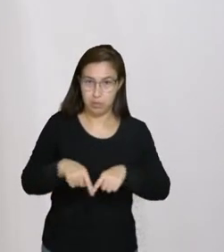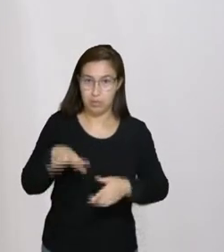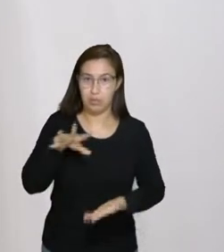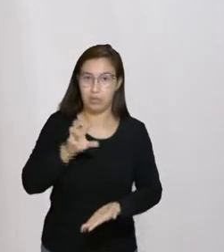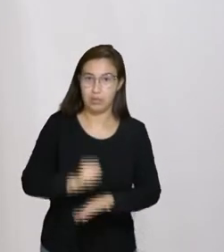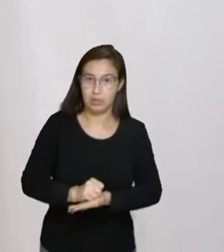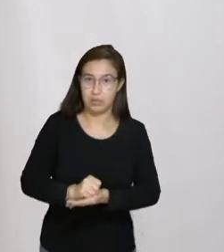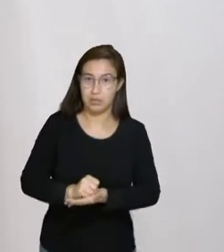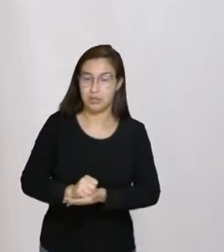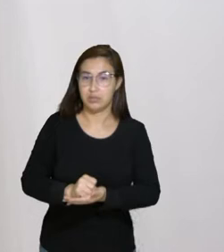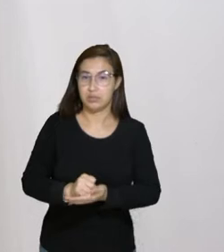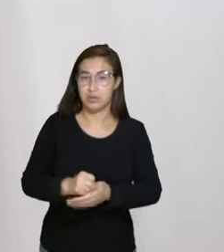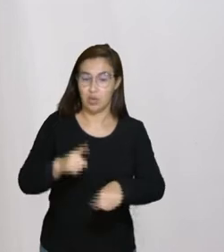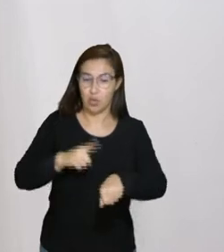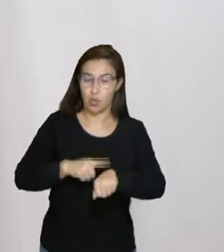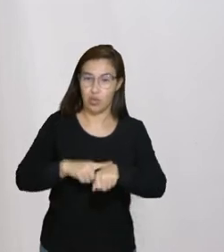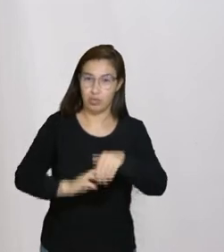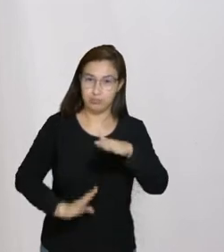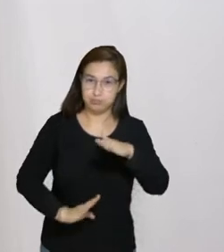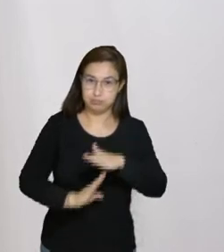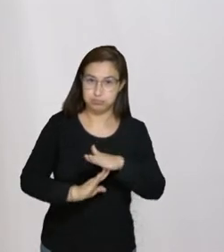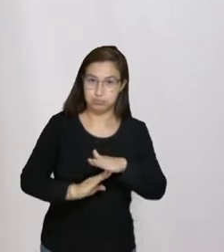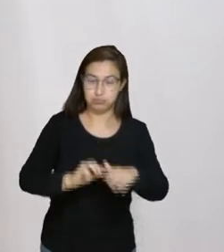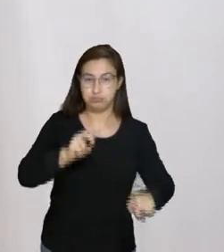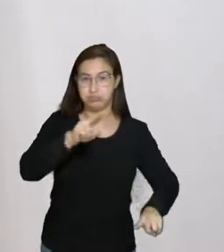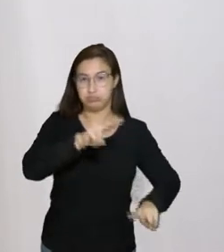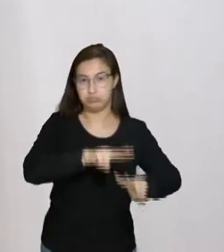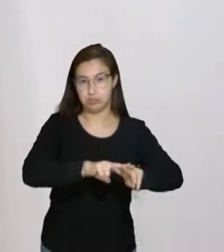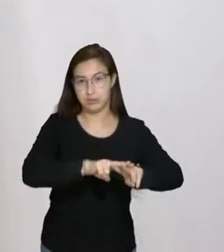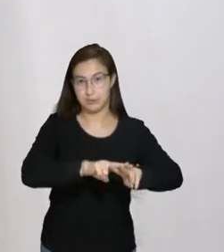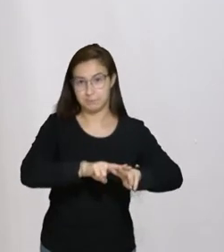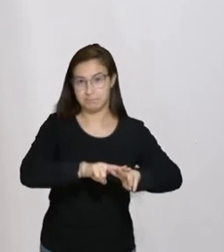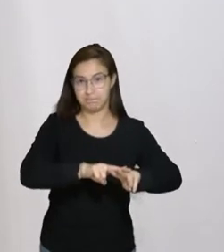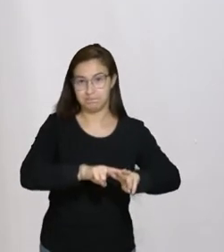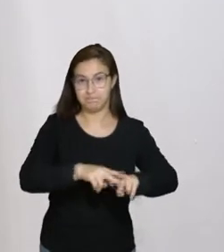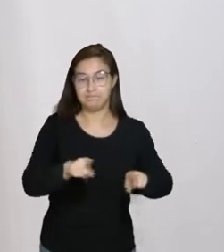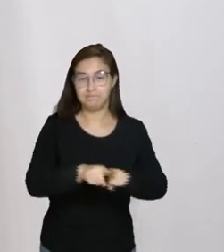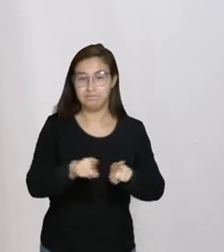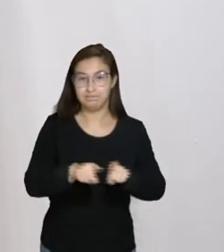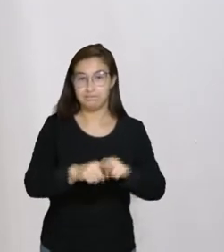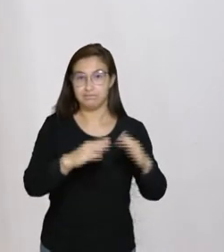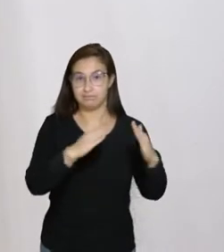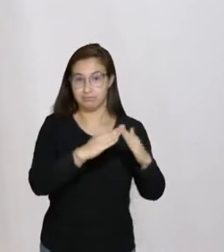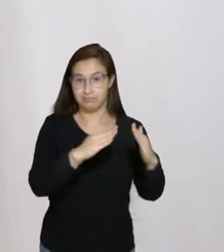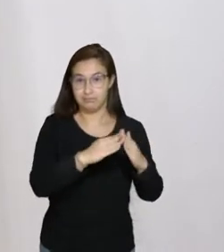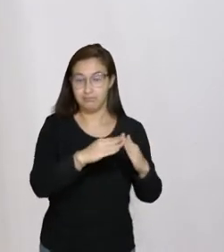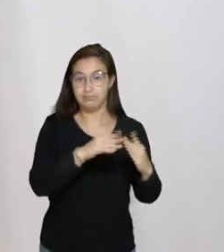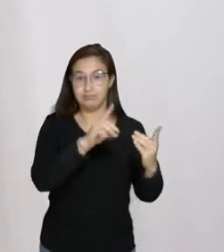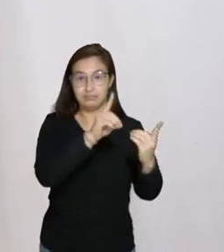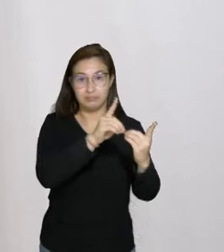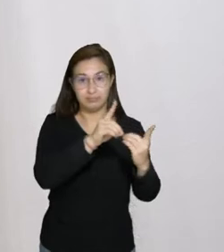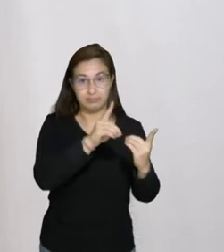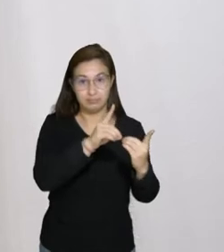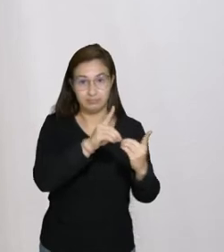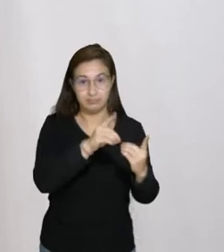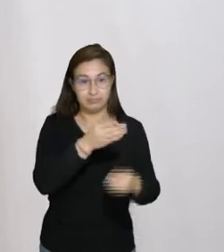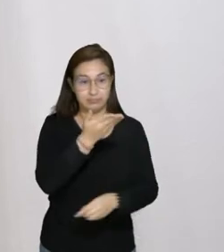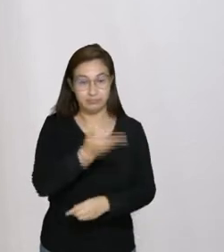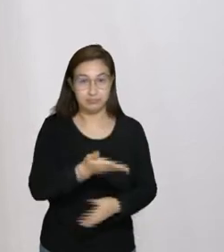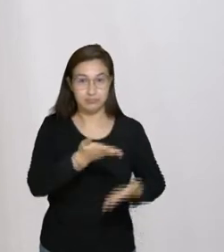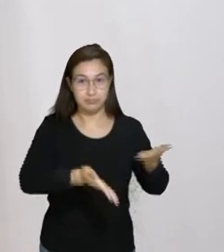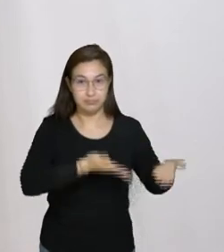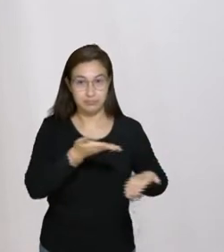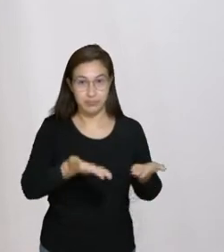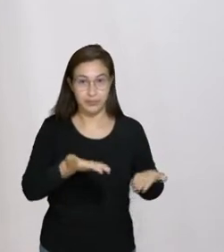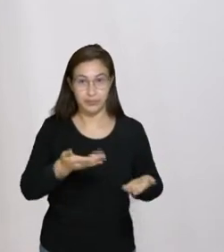contratações temporárias nos presídios e nas casas de atendimento a menores de idade, que se